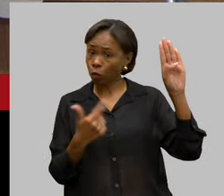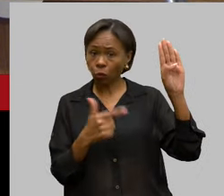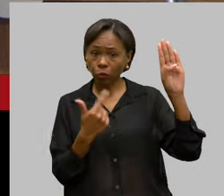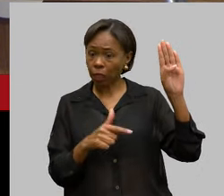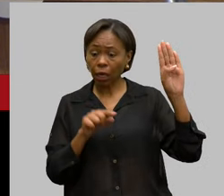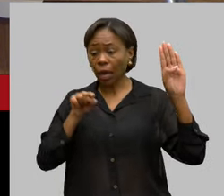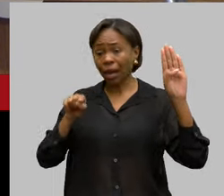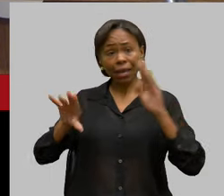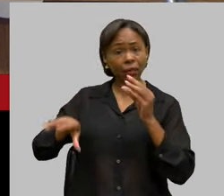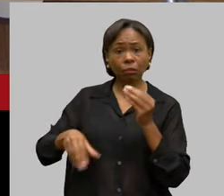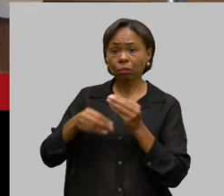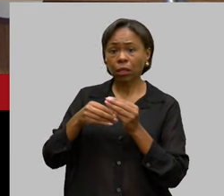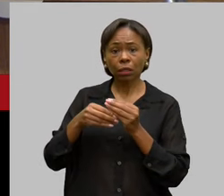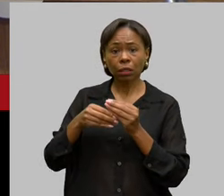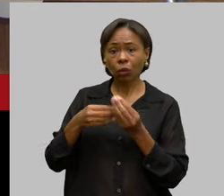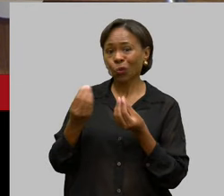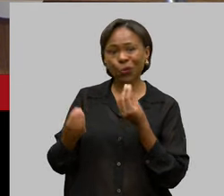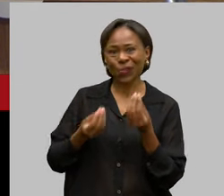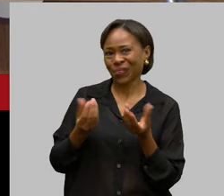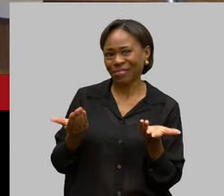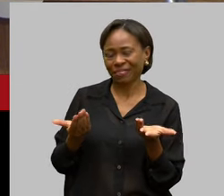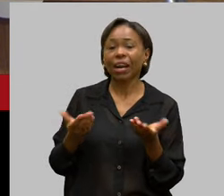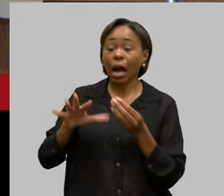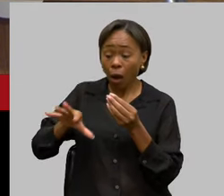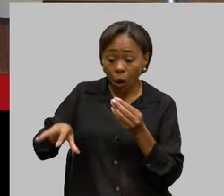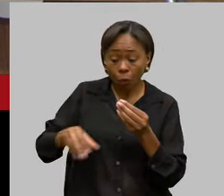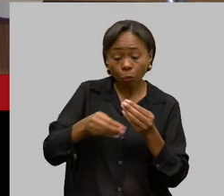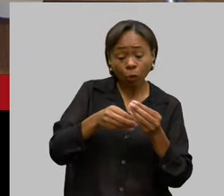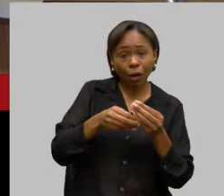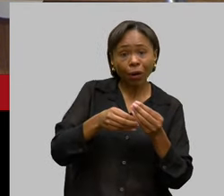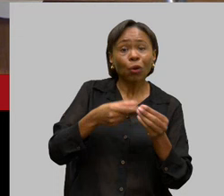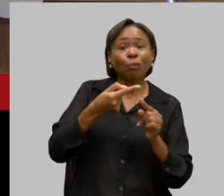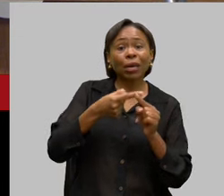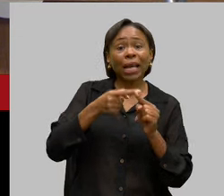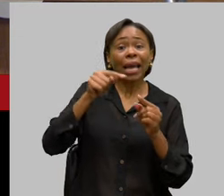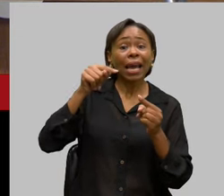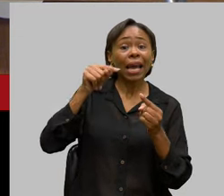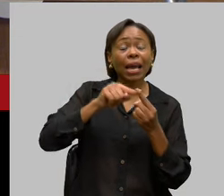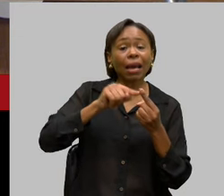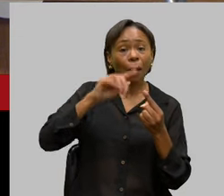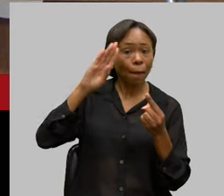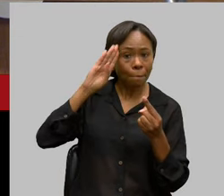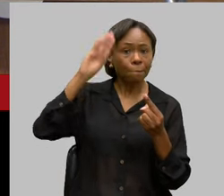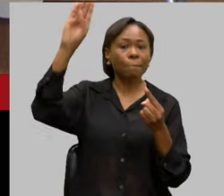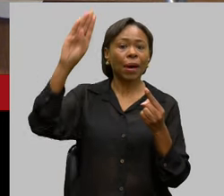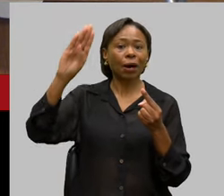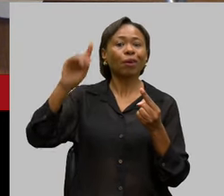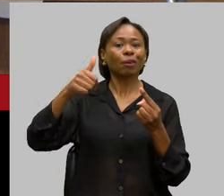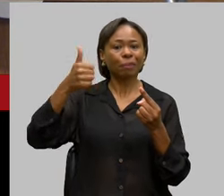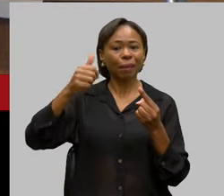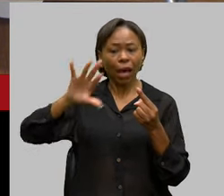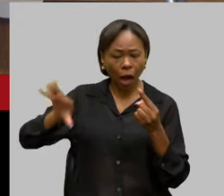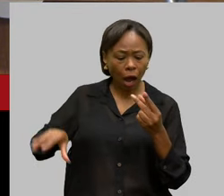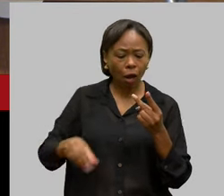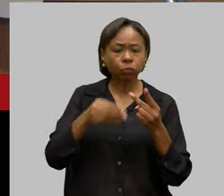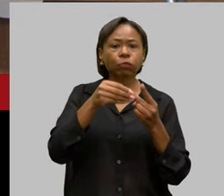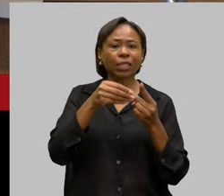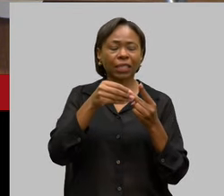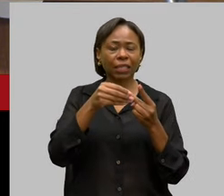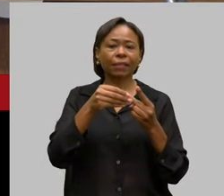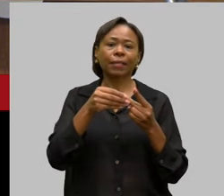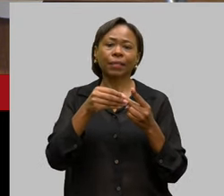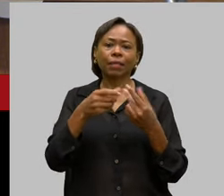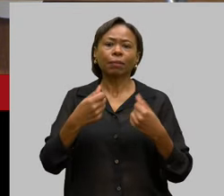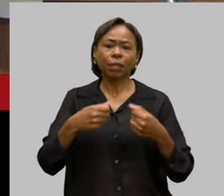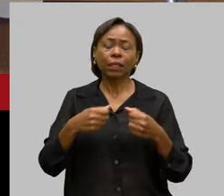são complementares é turbinar mesmo o sistema de previdência complementar fixar mesmo uma previdência